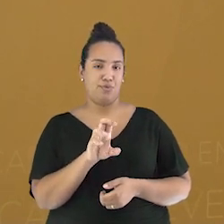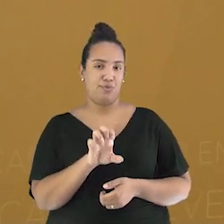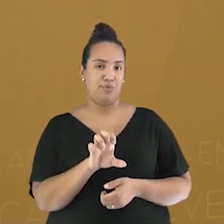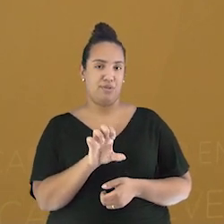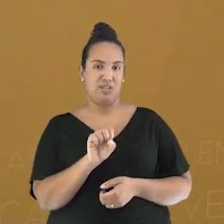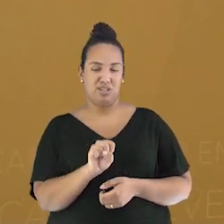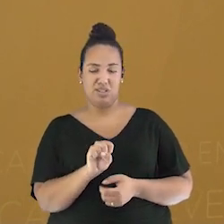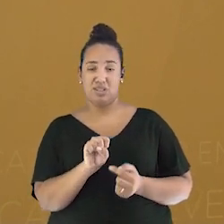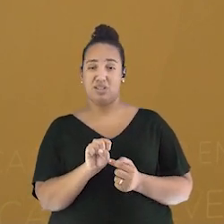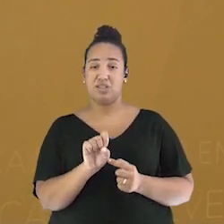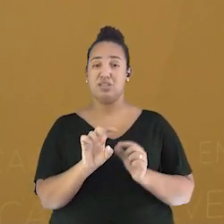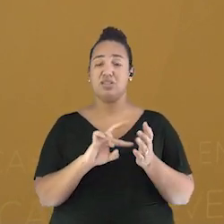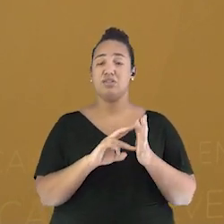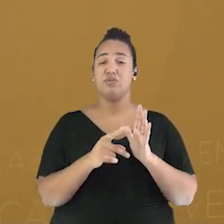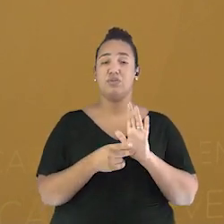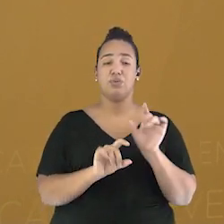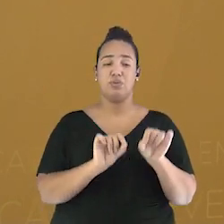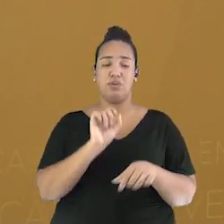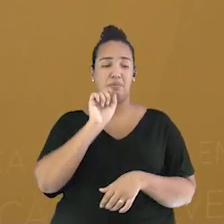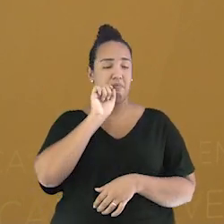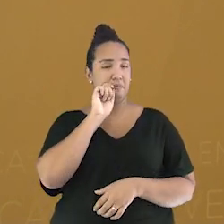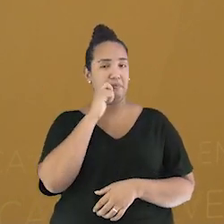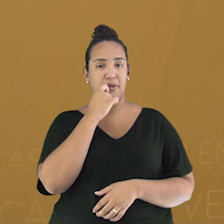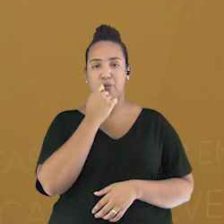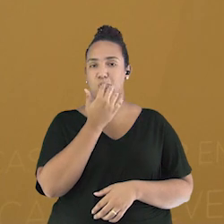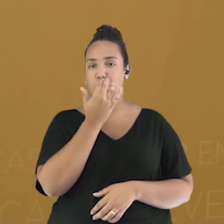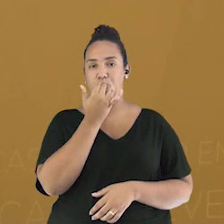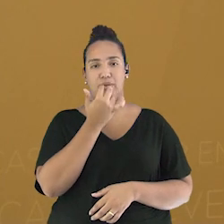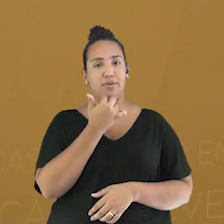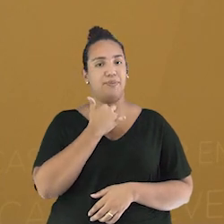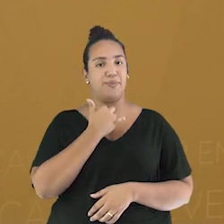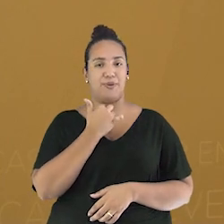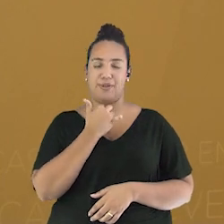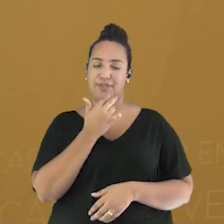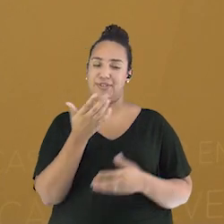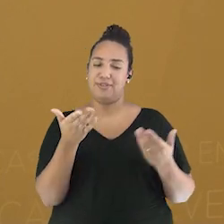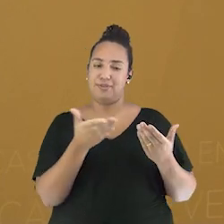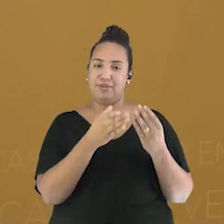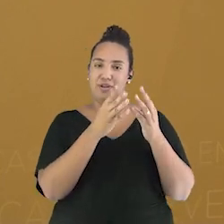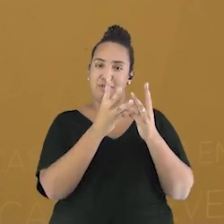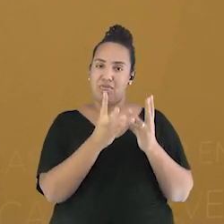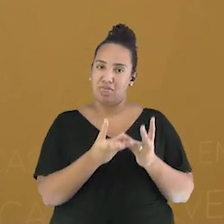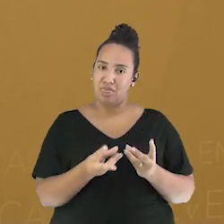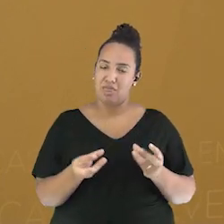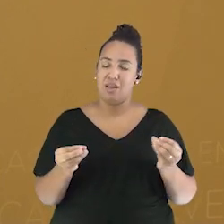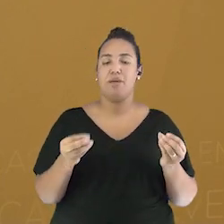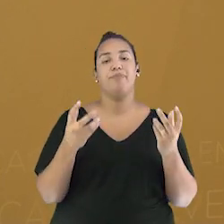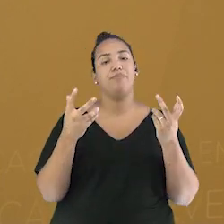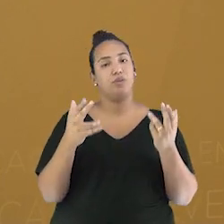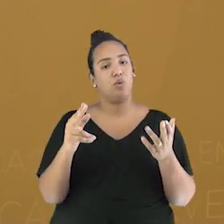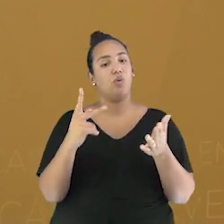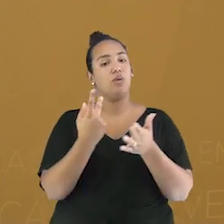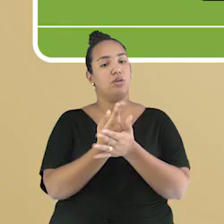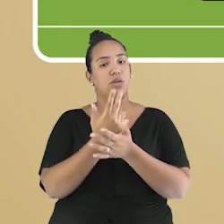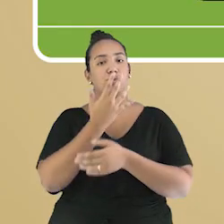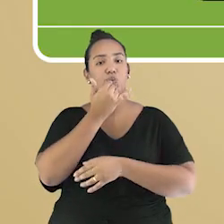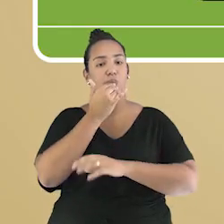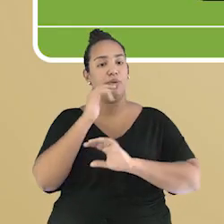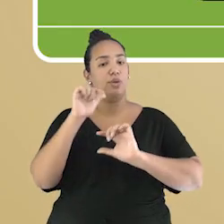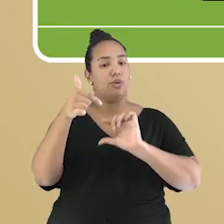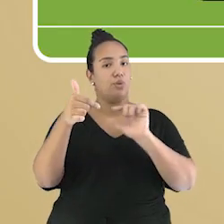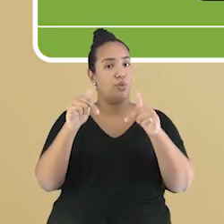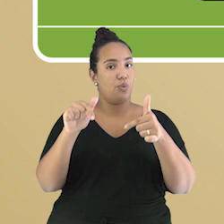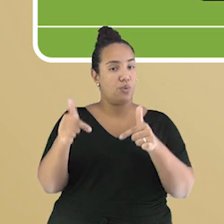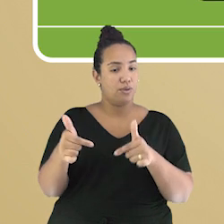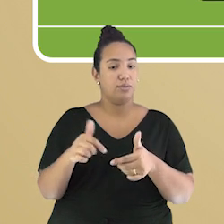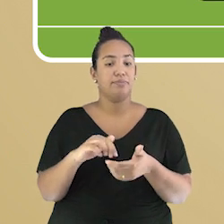que este pão estragou e está em decomposição, assim como também ocorre com outros alimentos. Quando